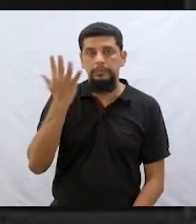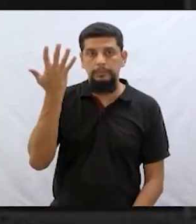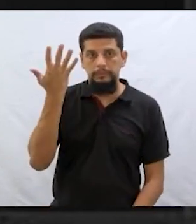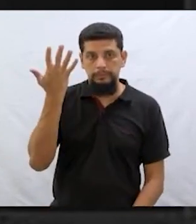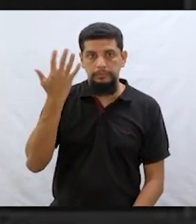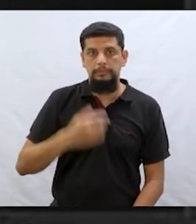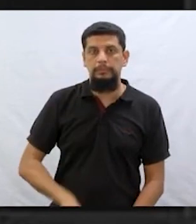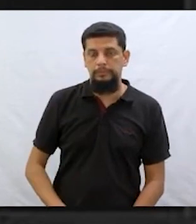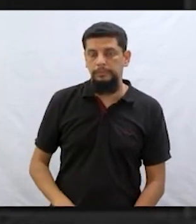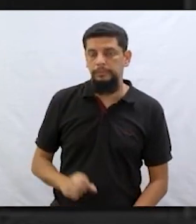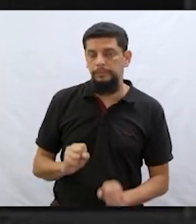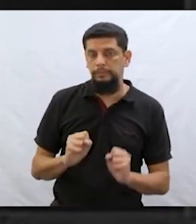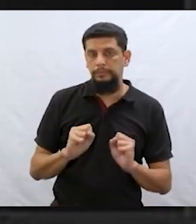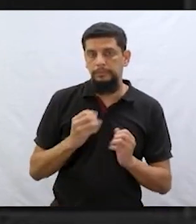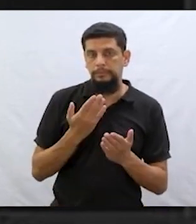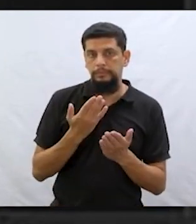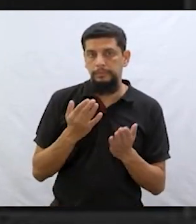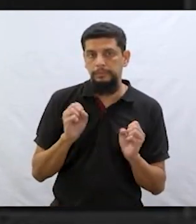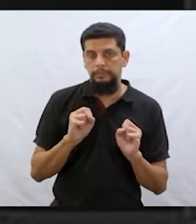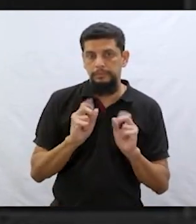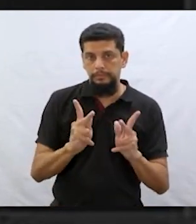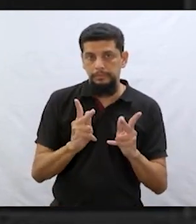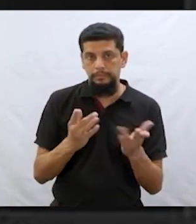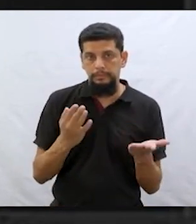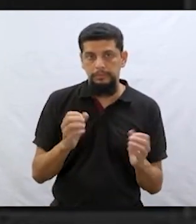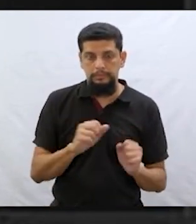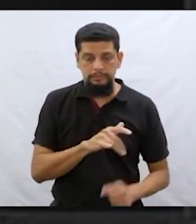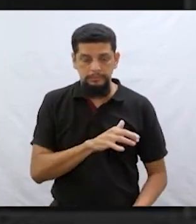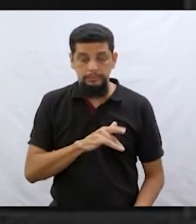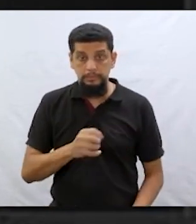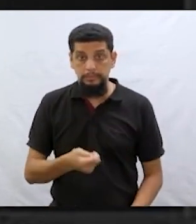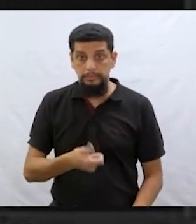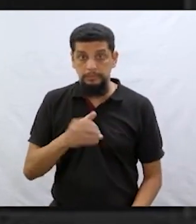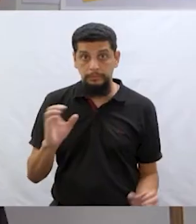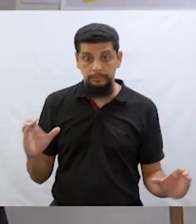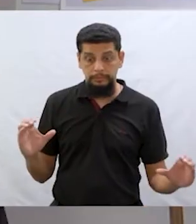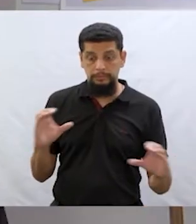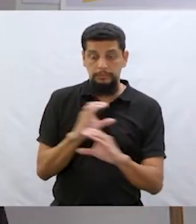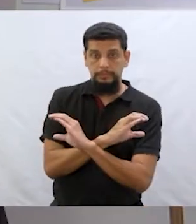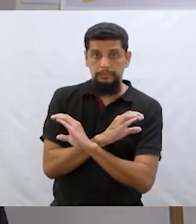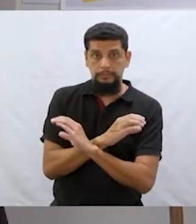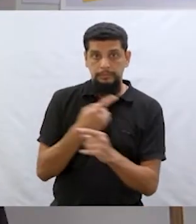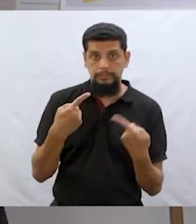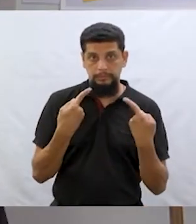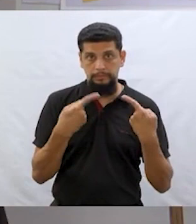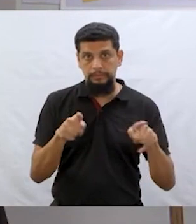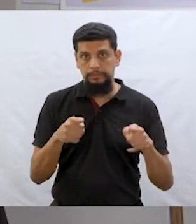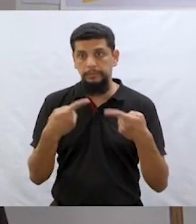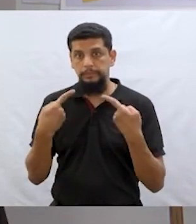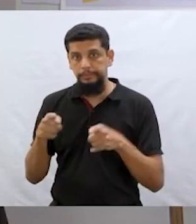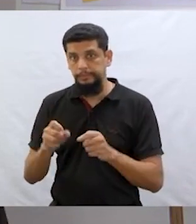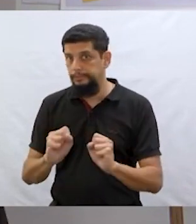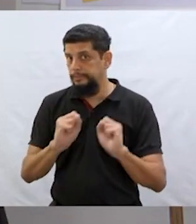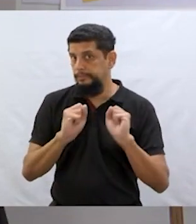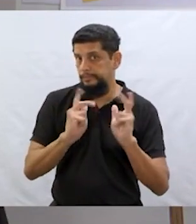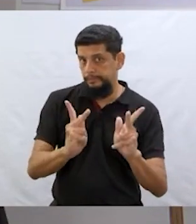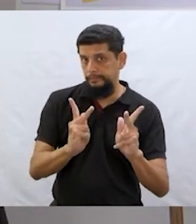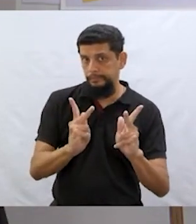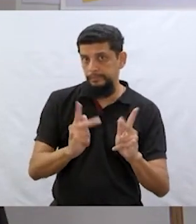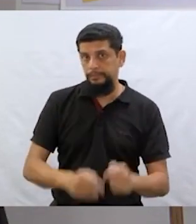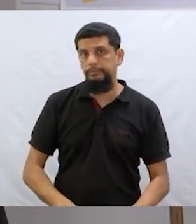na aula anterior. Então, ok. O nosso alfabeto está quase completo. O desafio também está